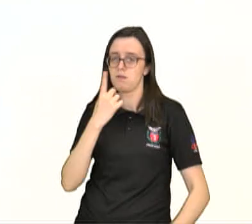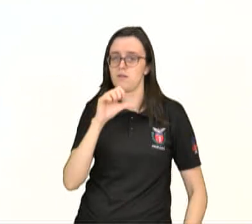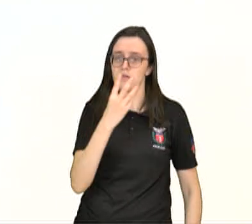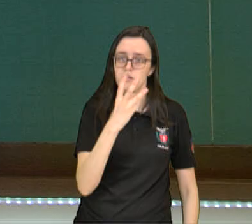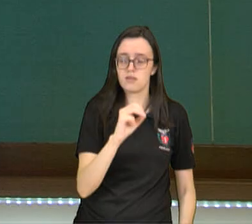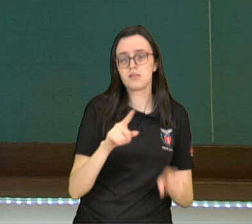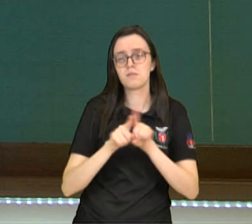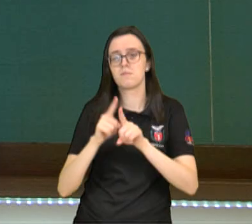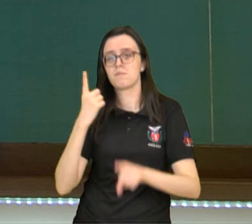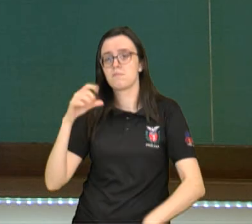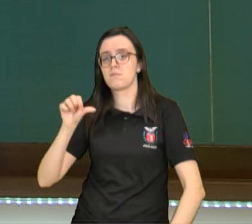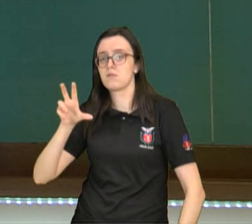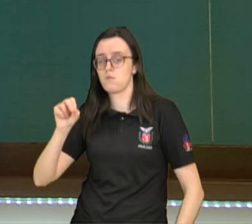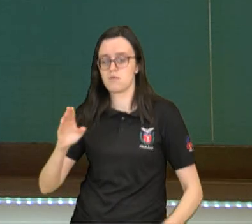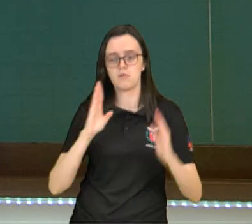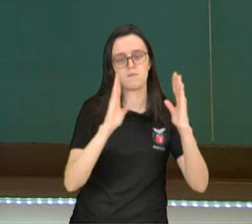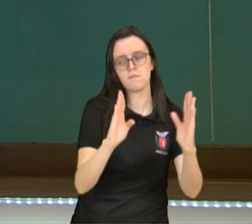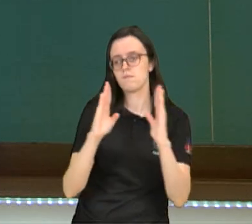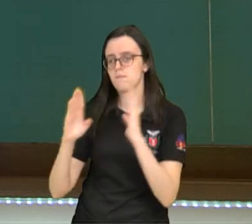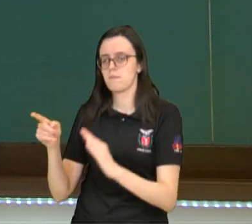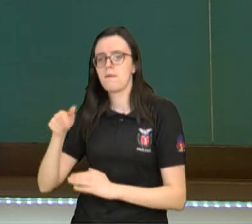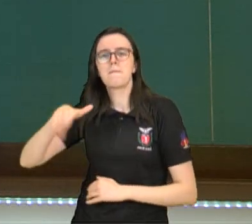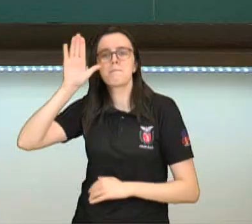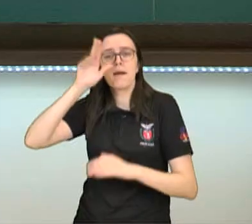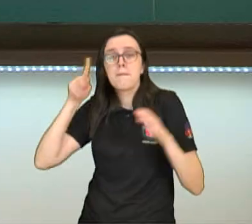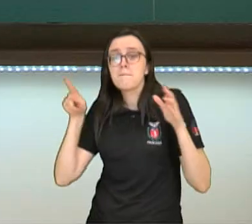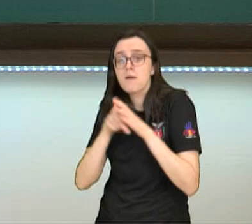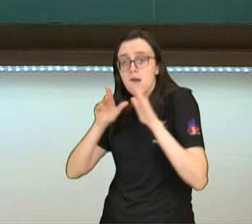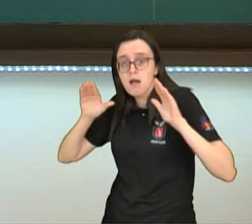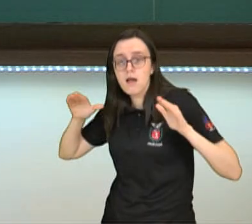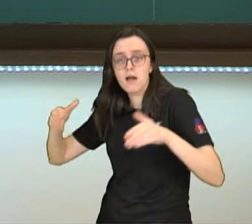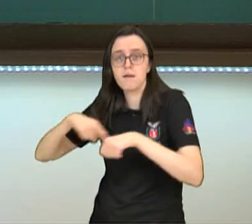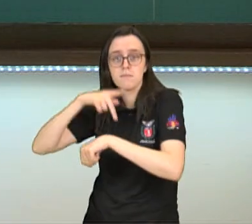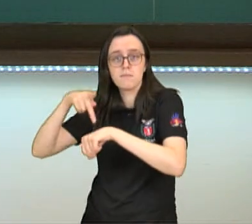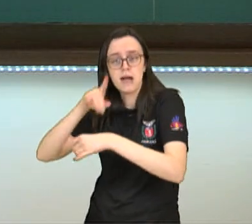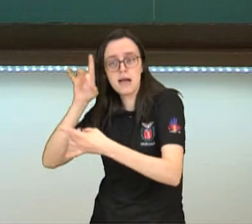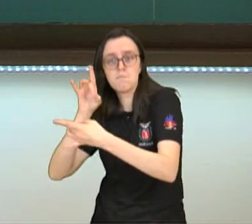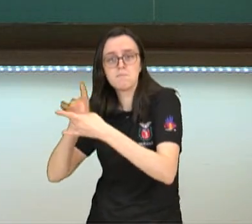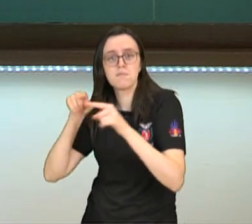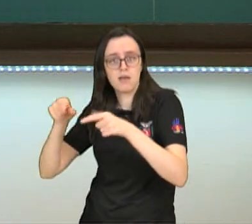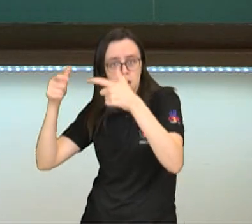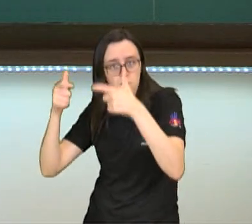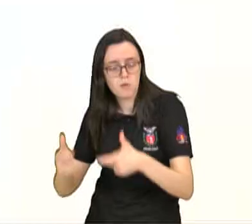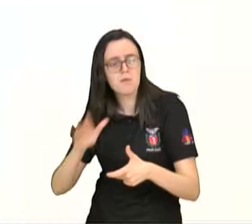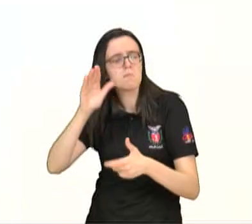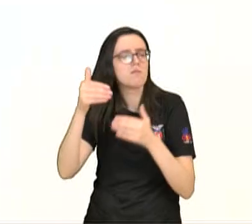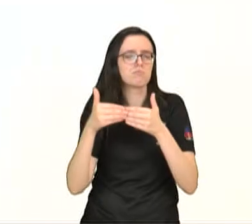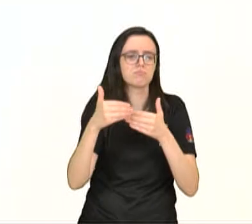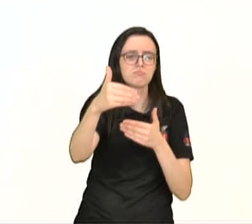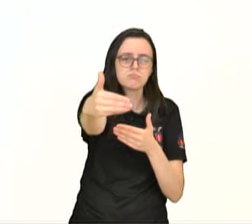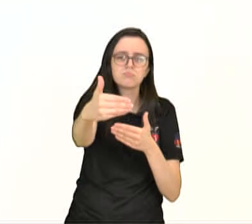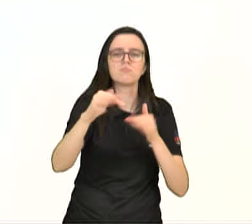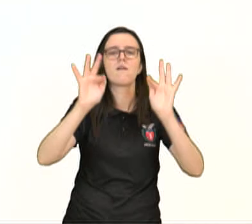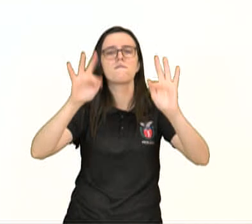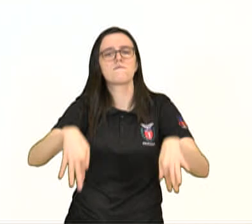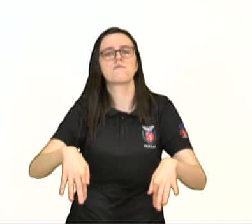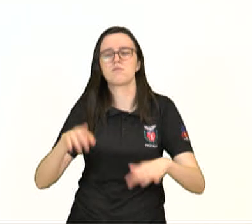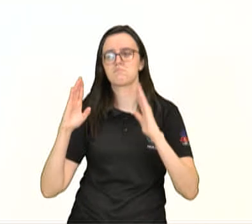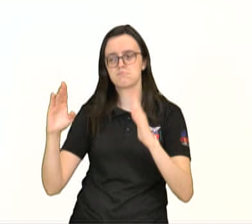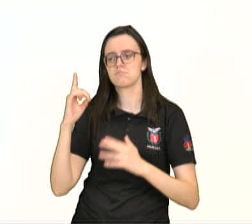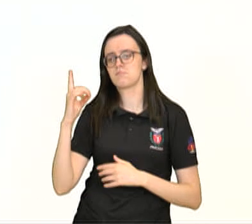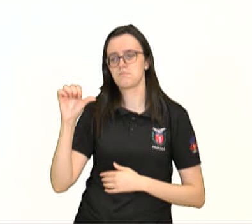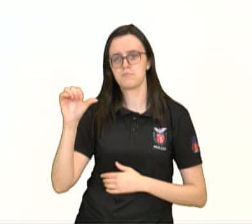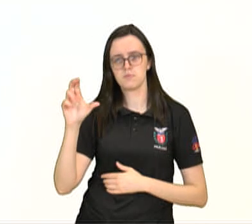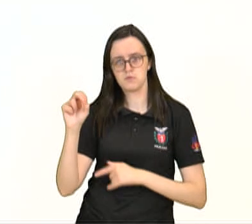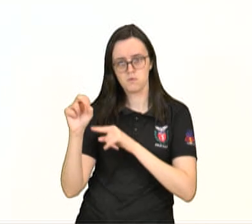50. Então, nessa época, ela era uma dança mais regional, mais específica. A partir do final da década de